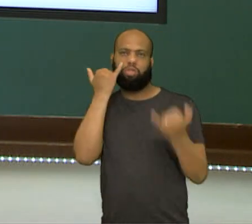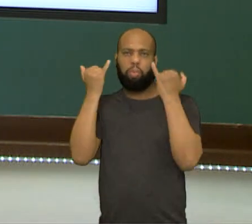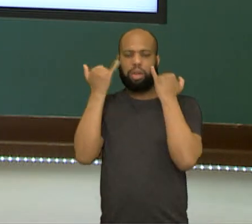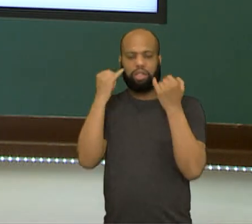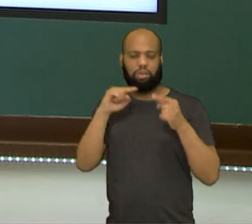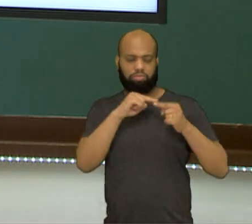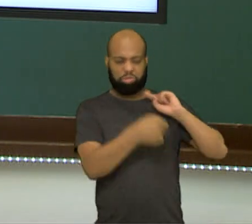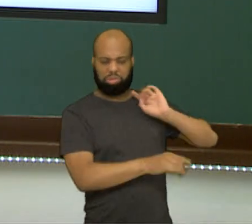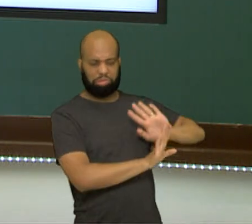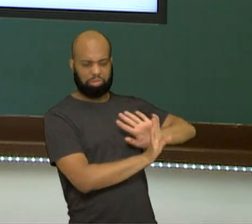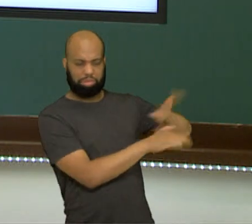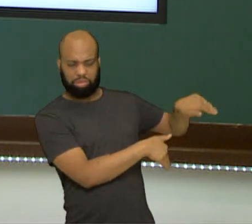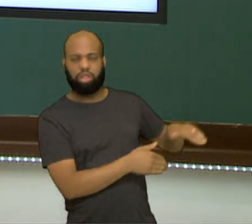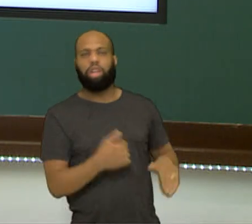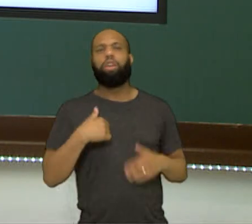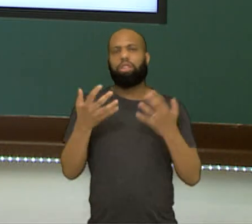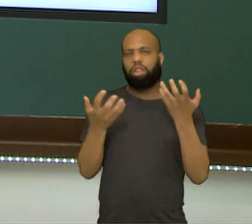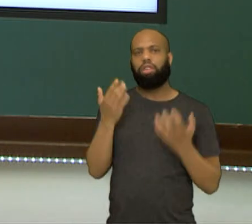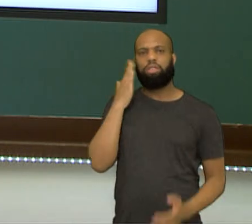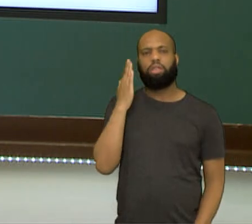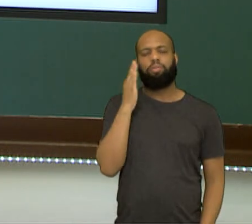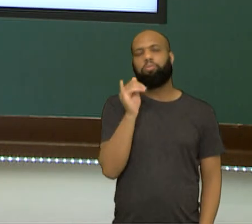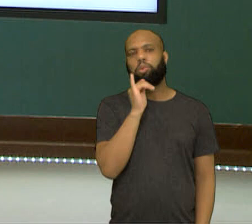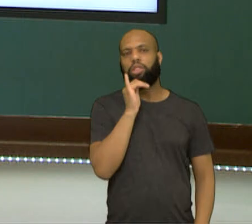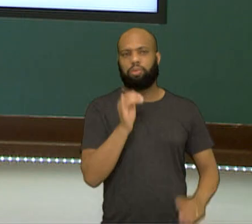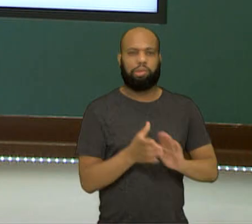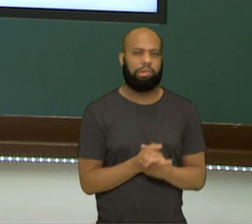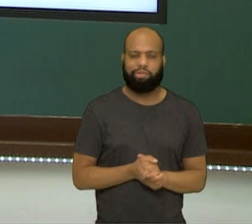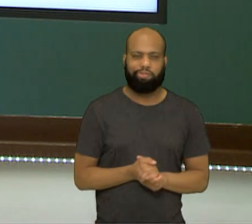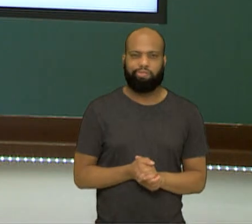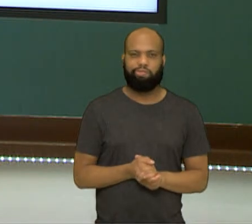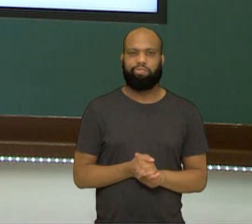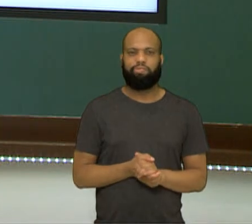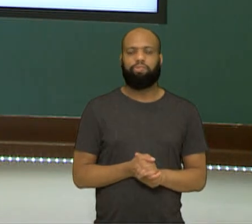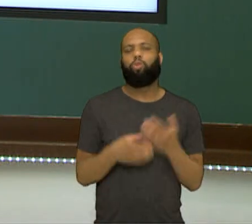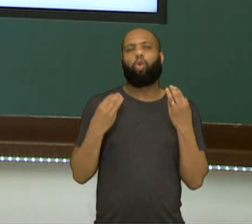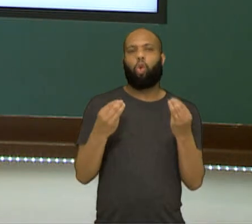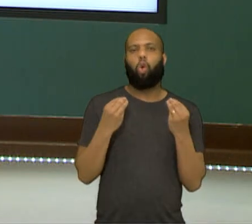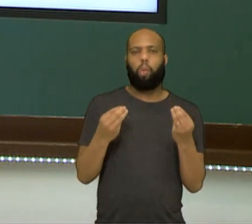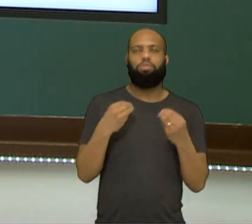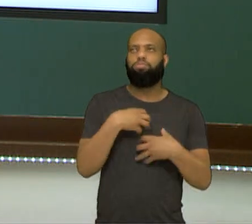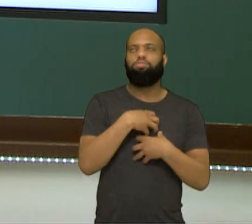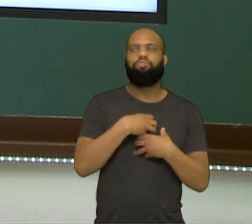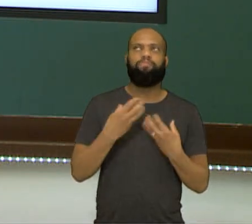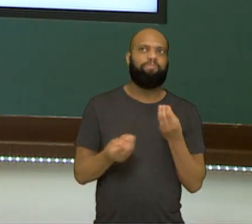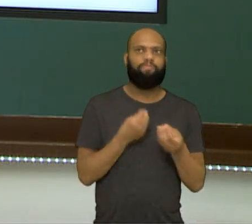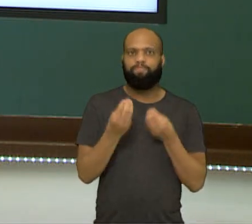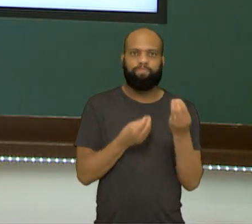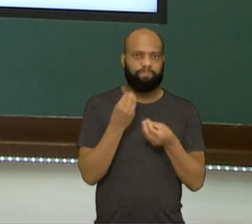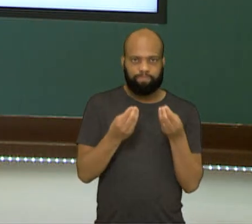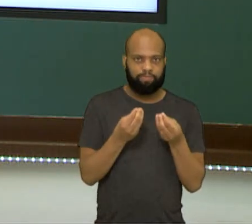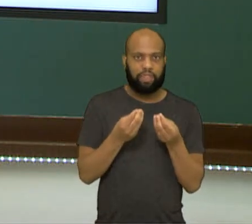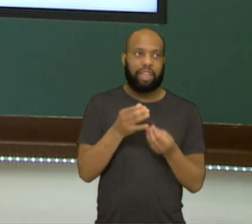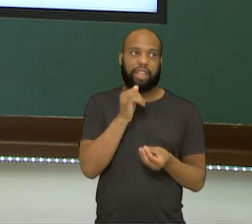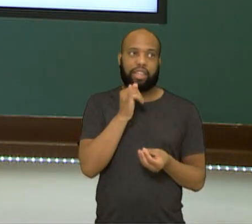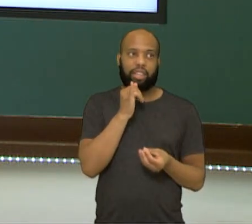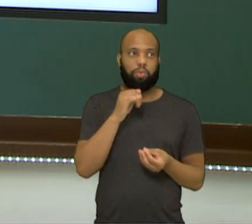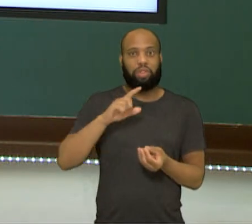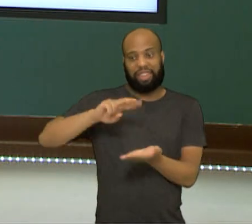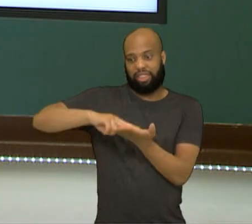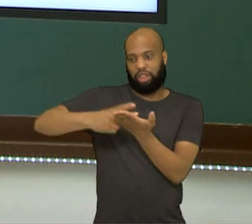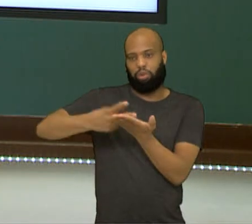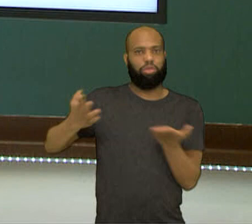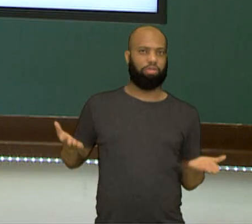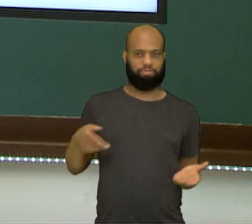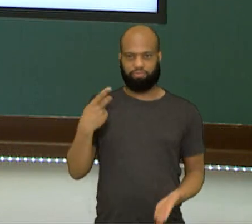Free Fire. Eu quero outras coisas. Eu quero saber como é que está o universo da tradução no